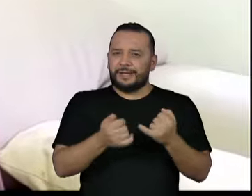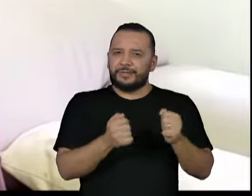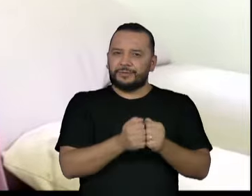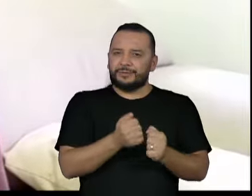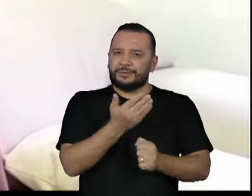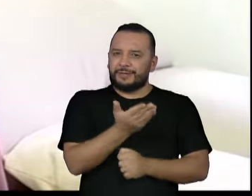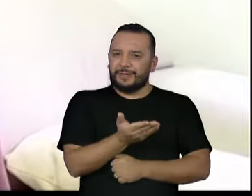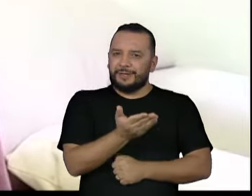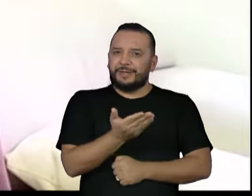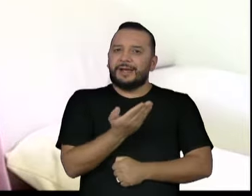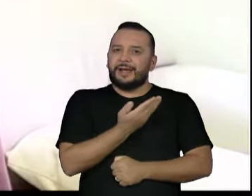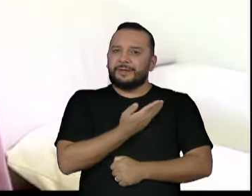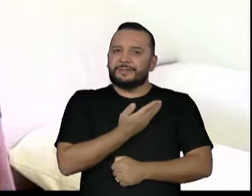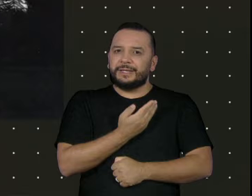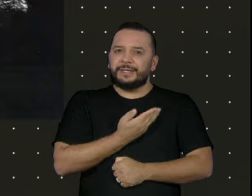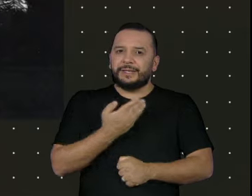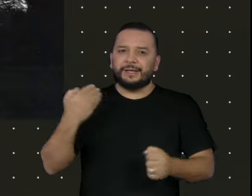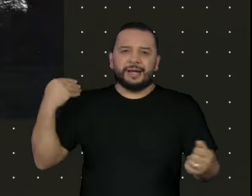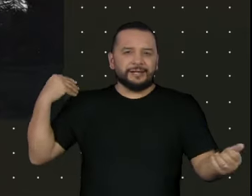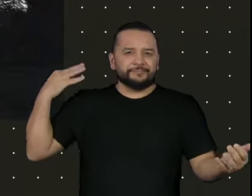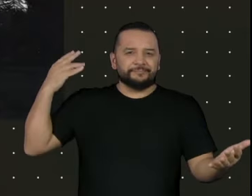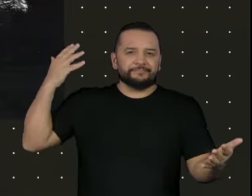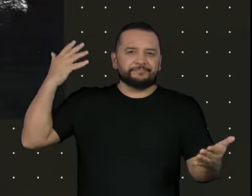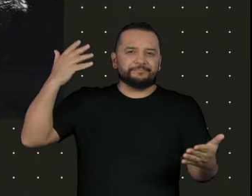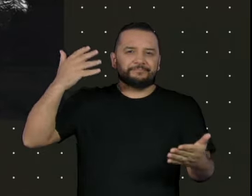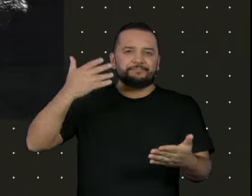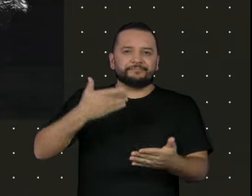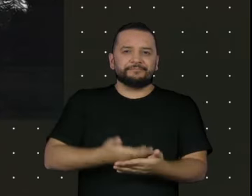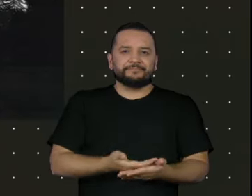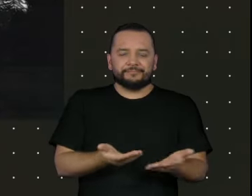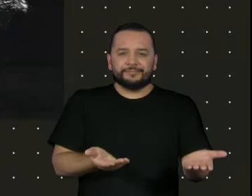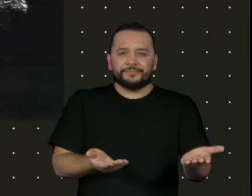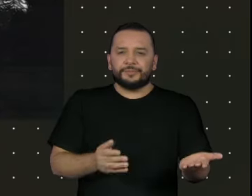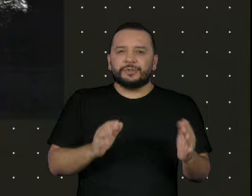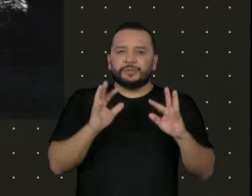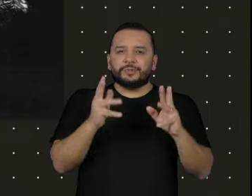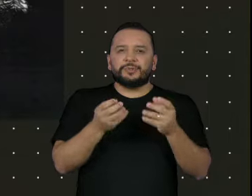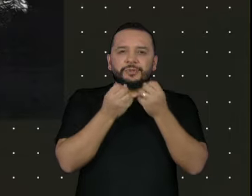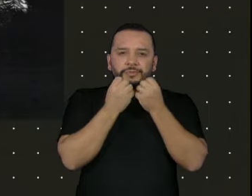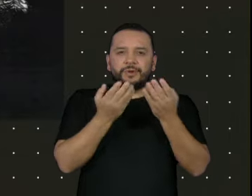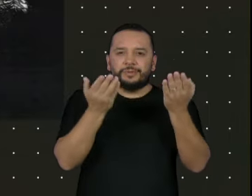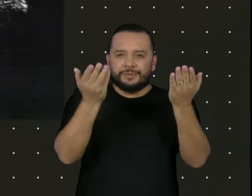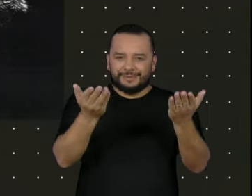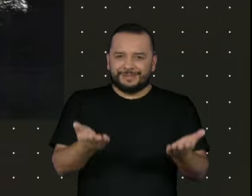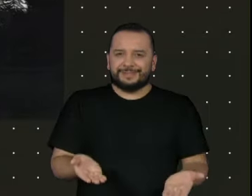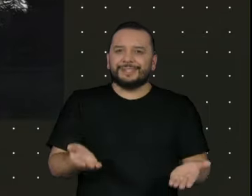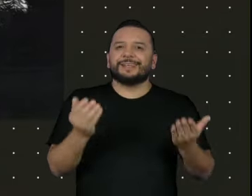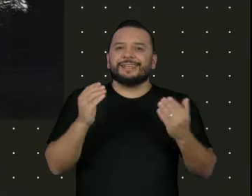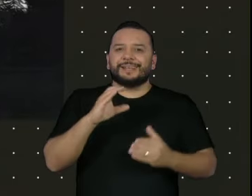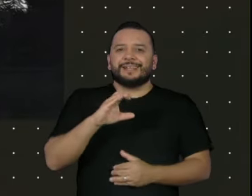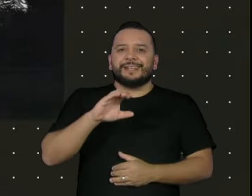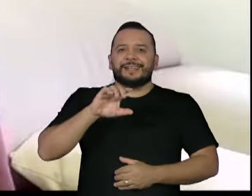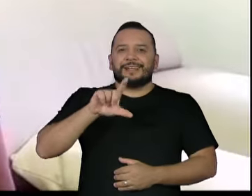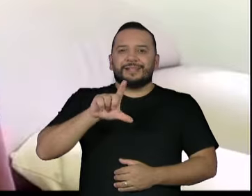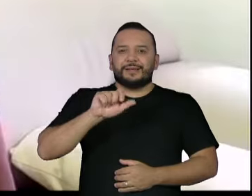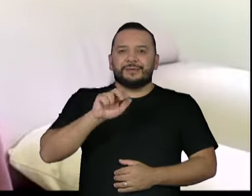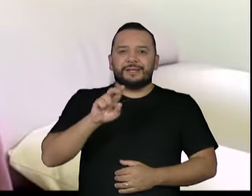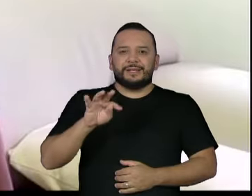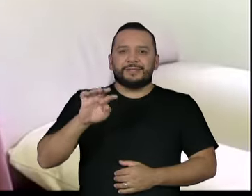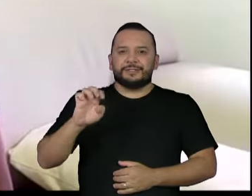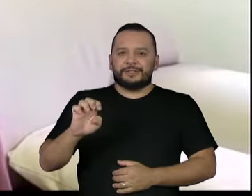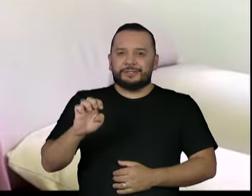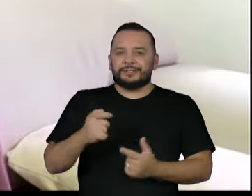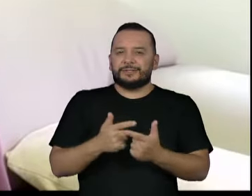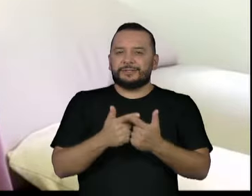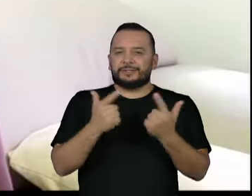amigas antigas. E tudo de bom para você, Claudete, muita sorte, muita paz,